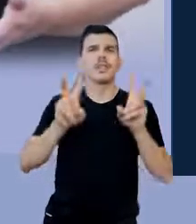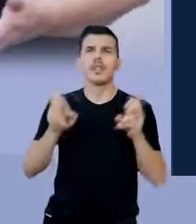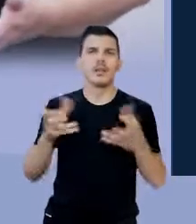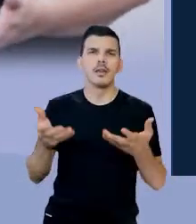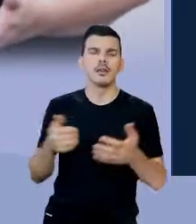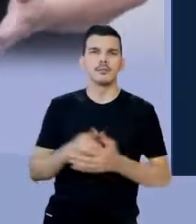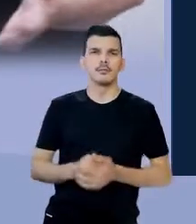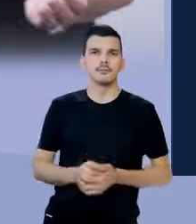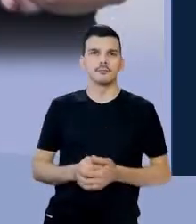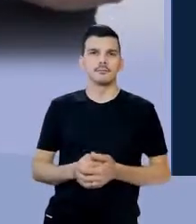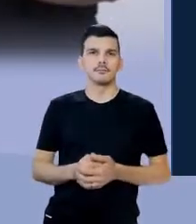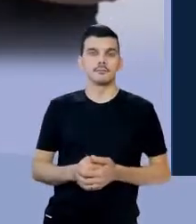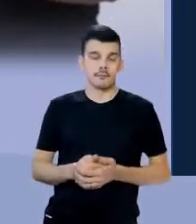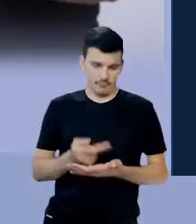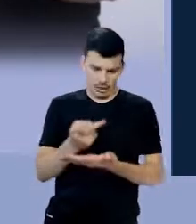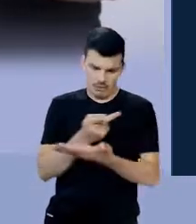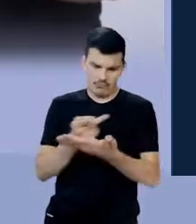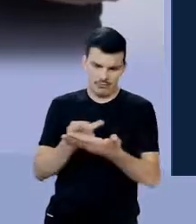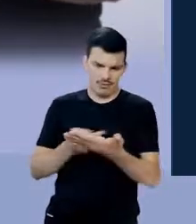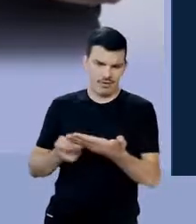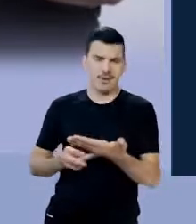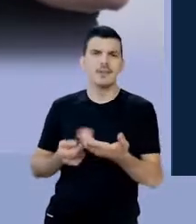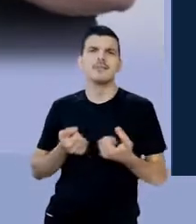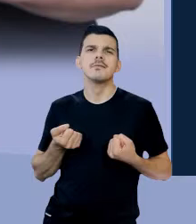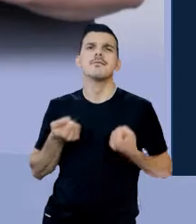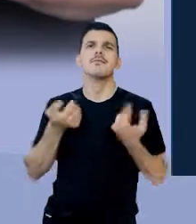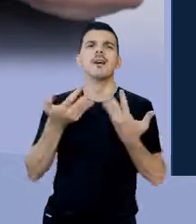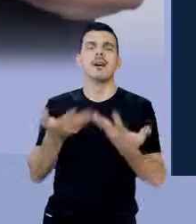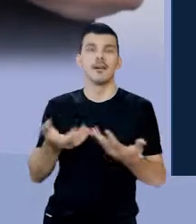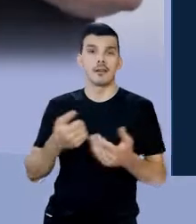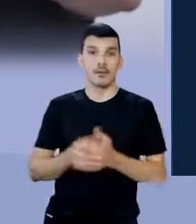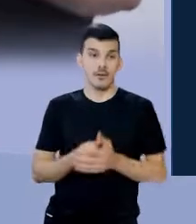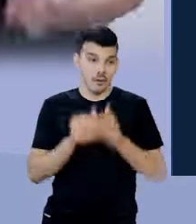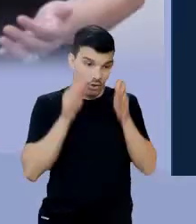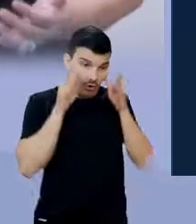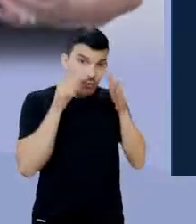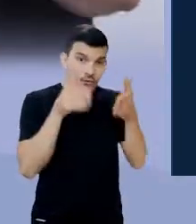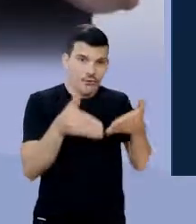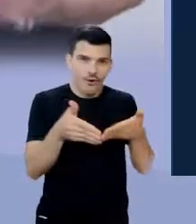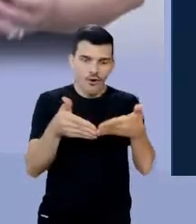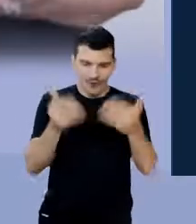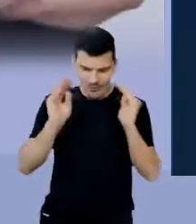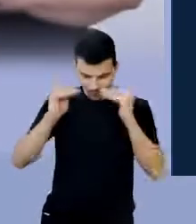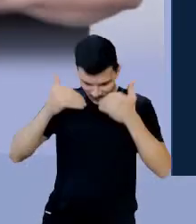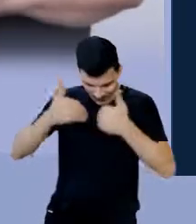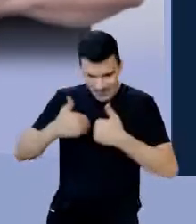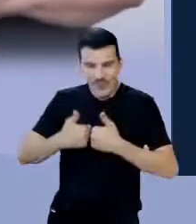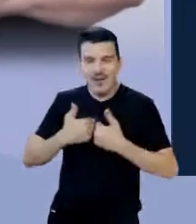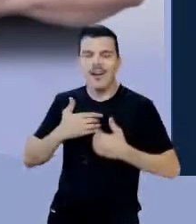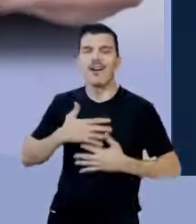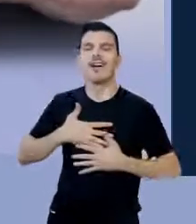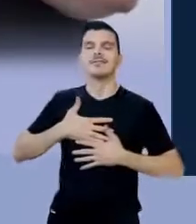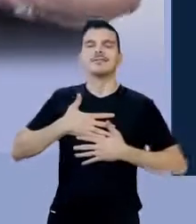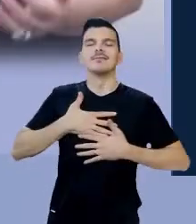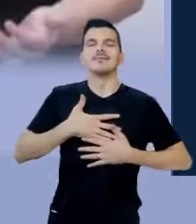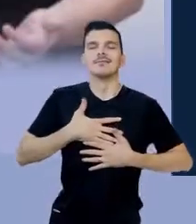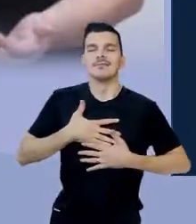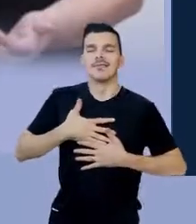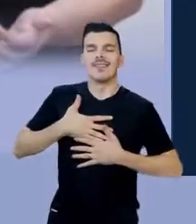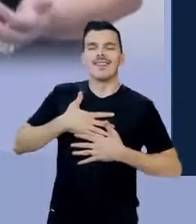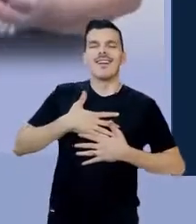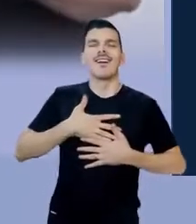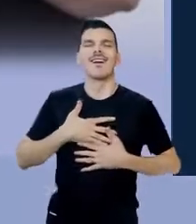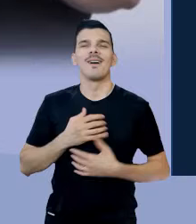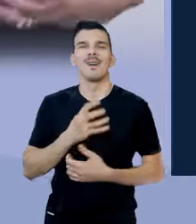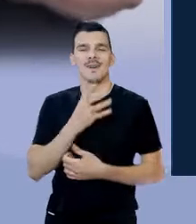assunto esses poetas se voltaram? Voltaram-se ao próprio Brasil, buscando